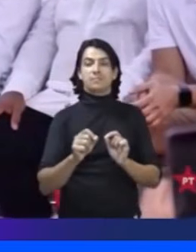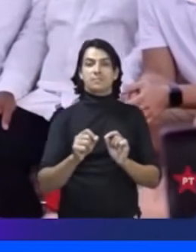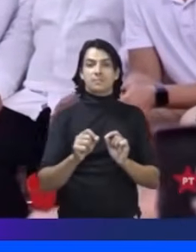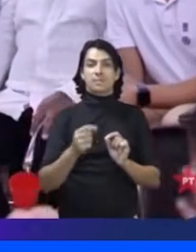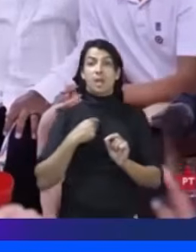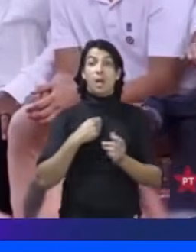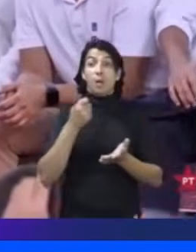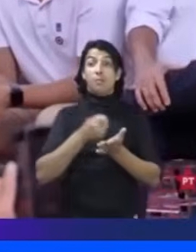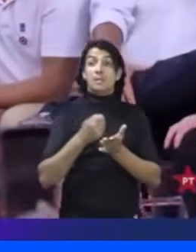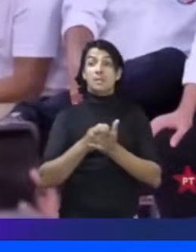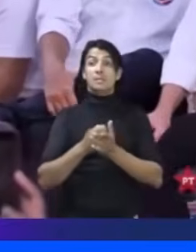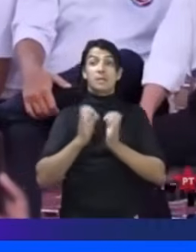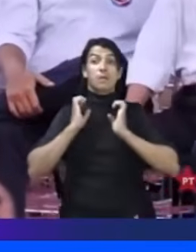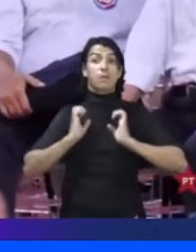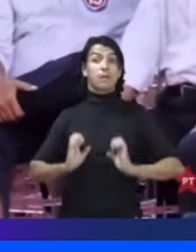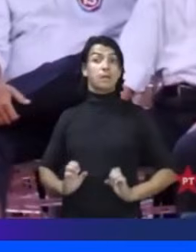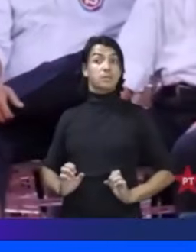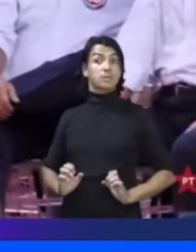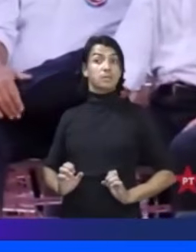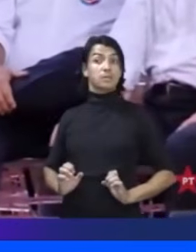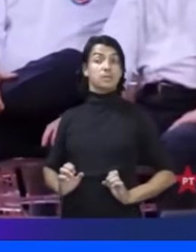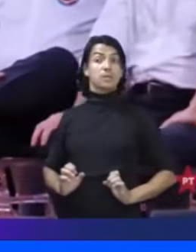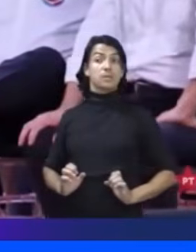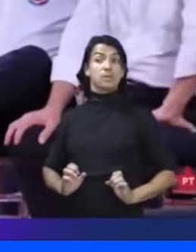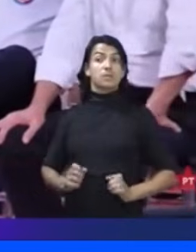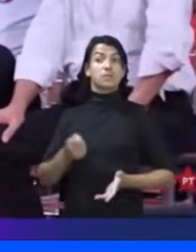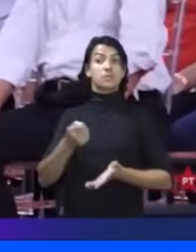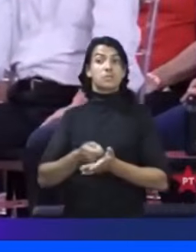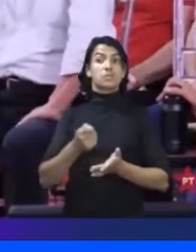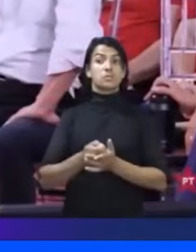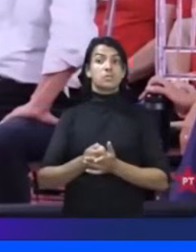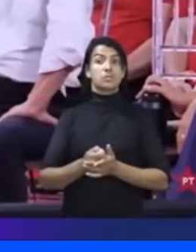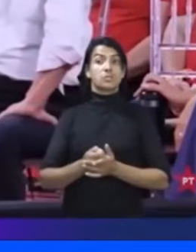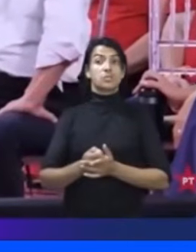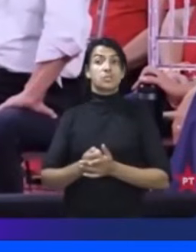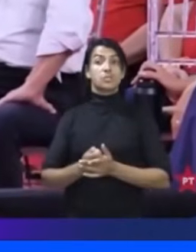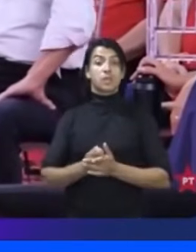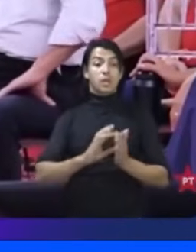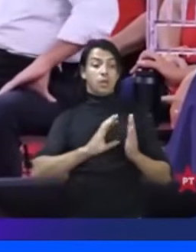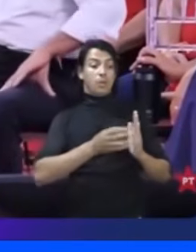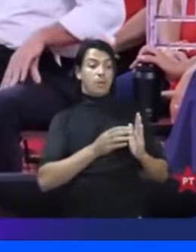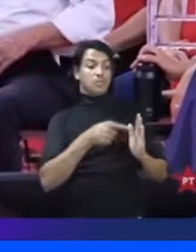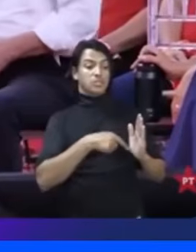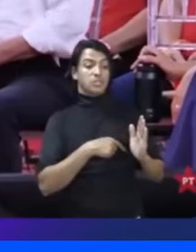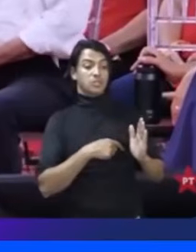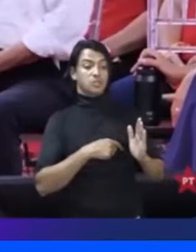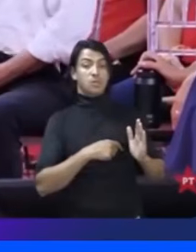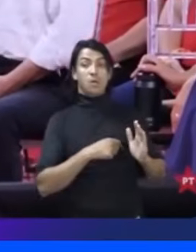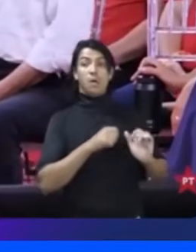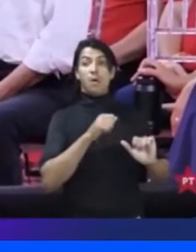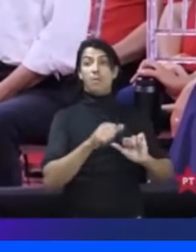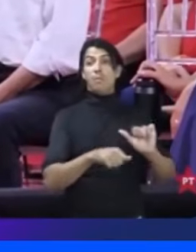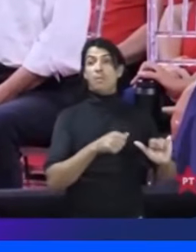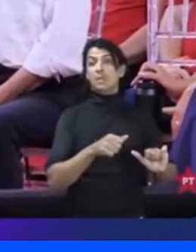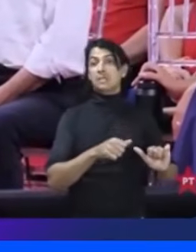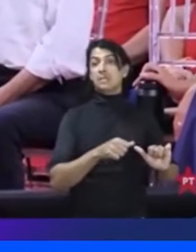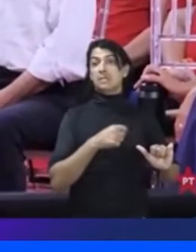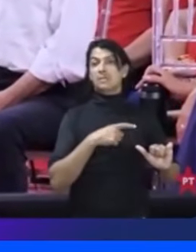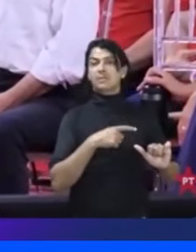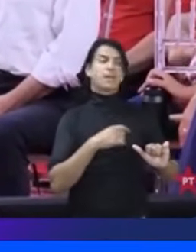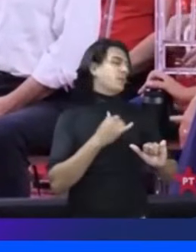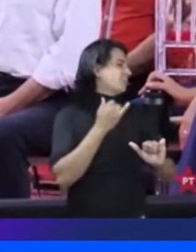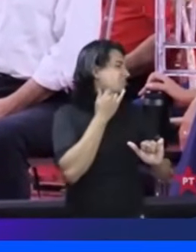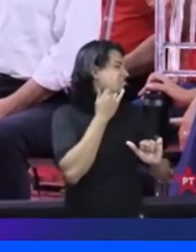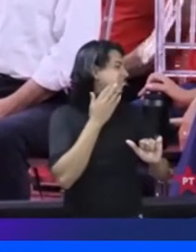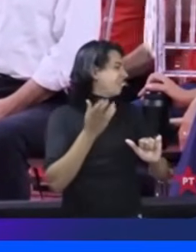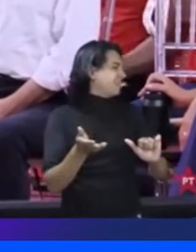moral, a obrigação ética, de não deixar esse partido ser um partido que vai para a vala comum da